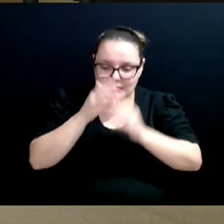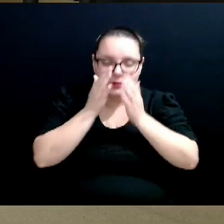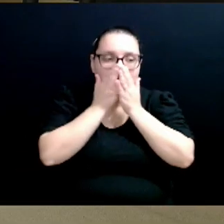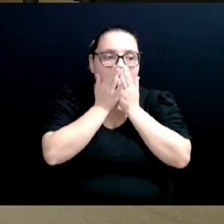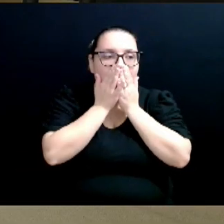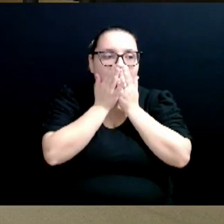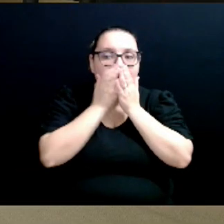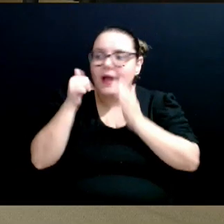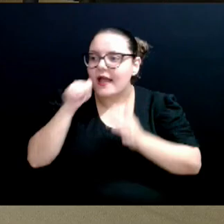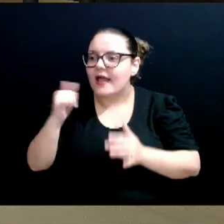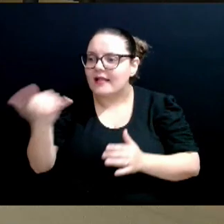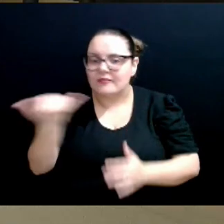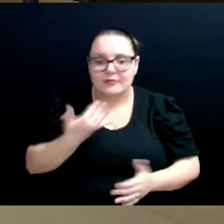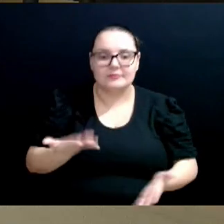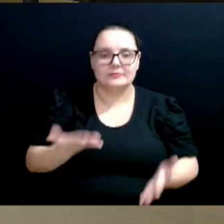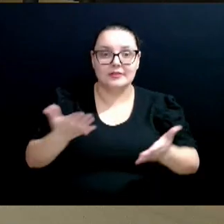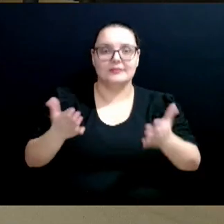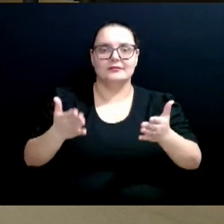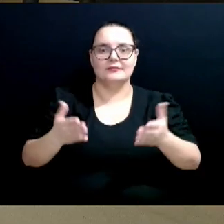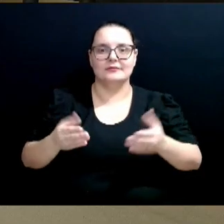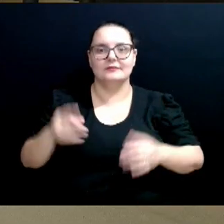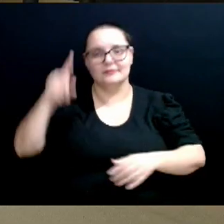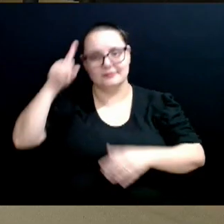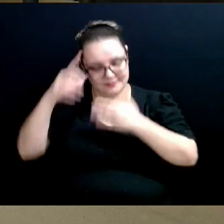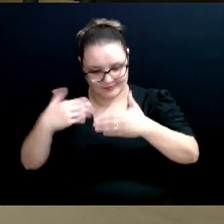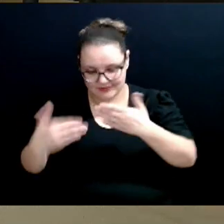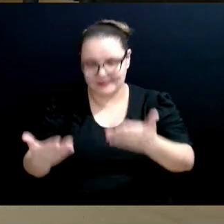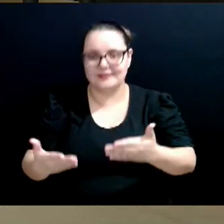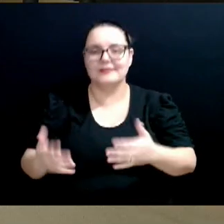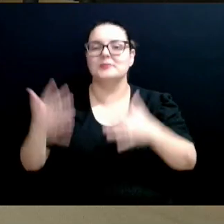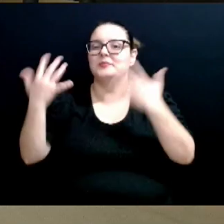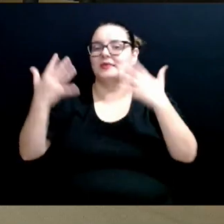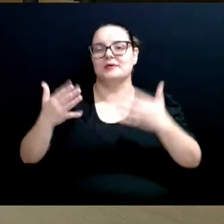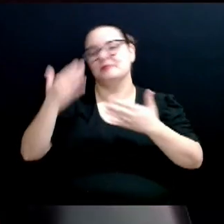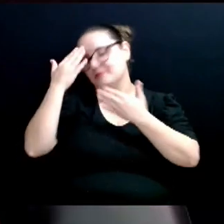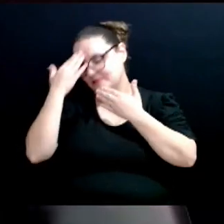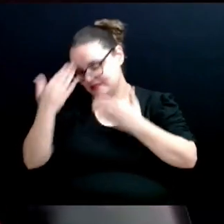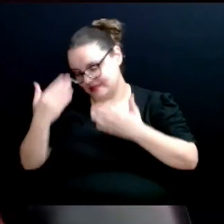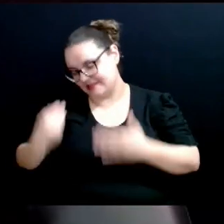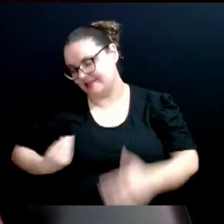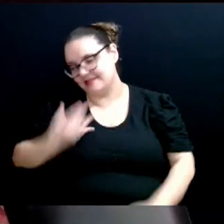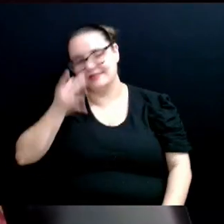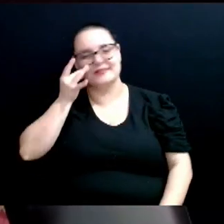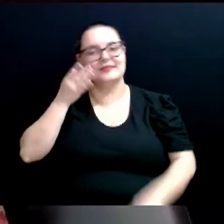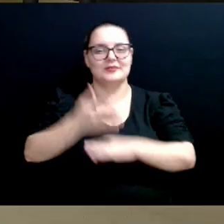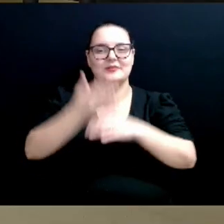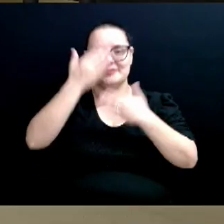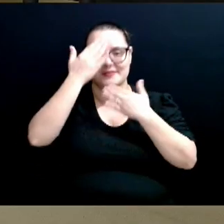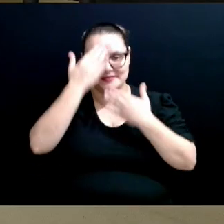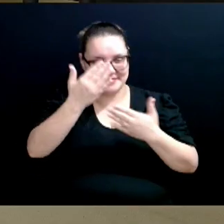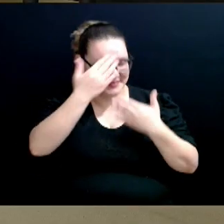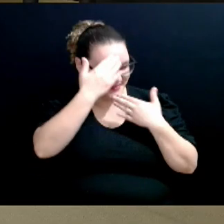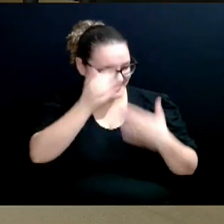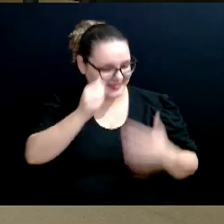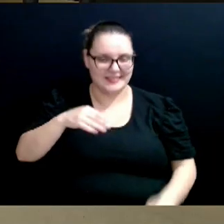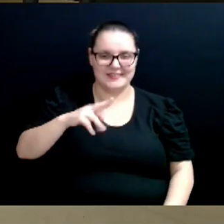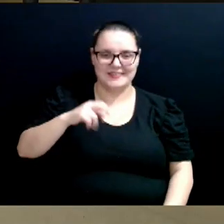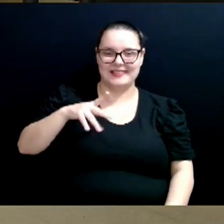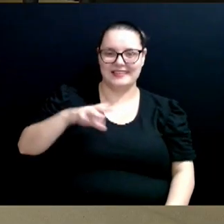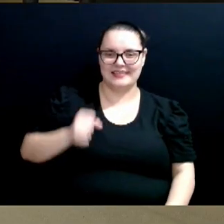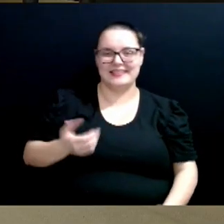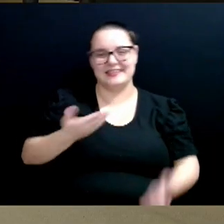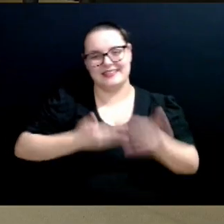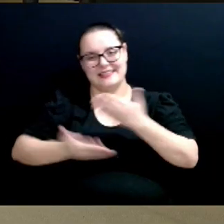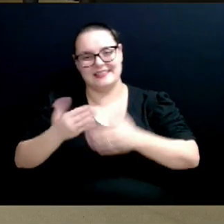tá, vamos colocar limite. Parabéns, obrigada pela sua participação. Muito obrigada Amaryllis também por compartilhar comigo,